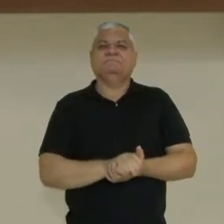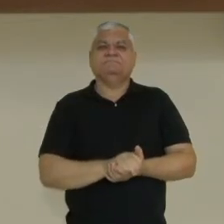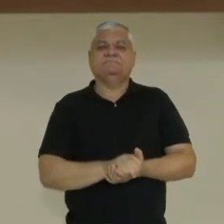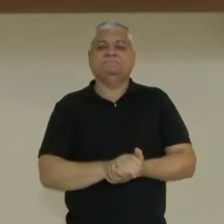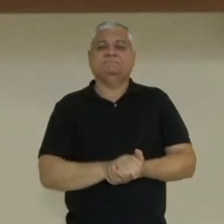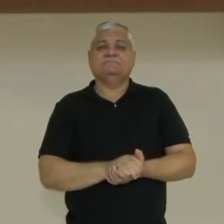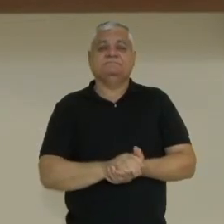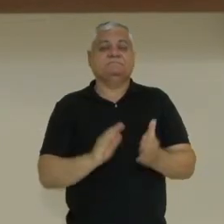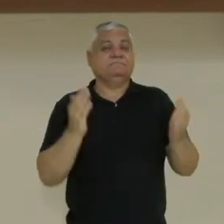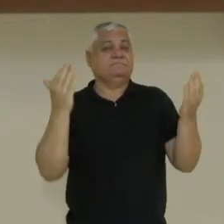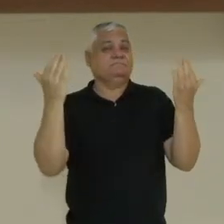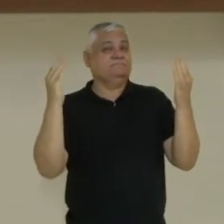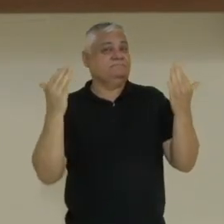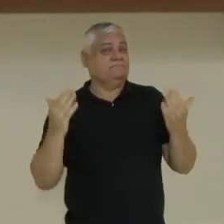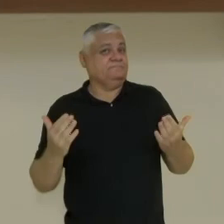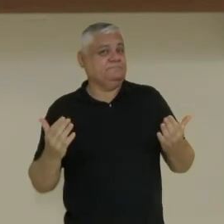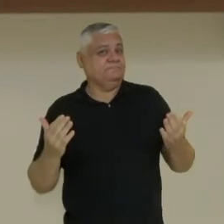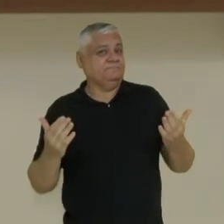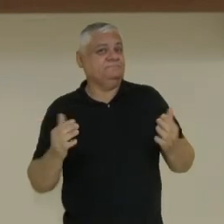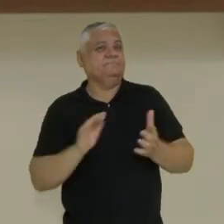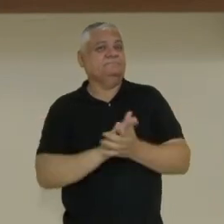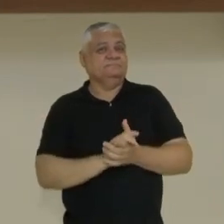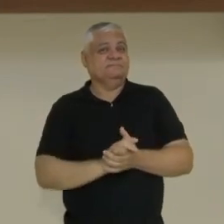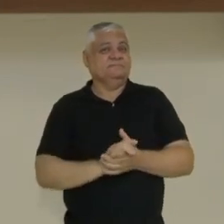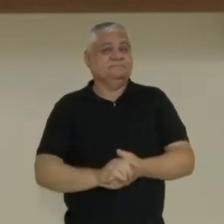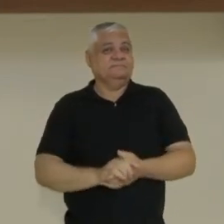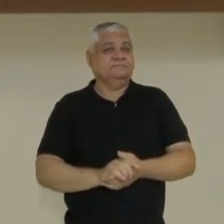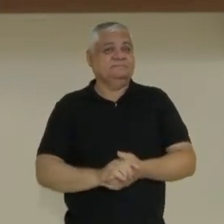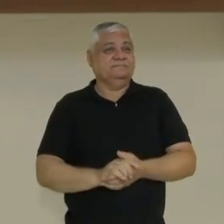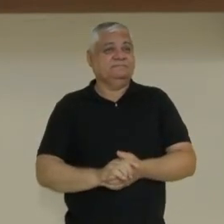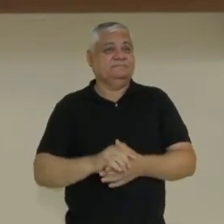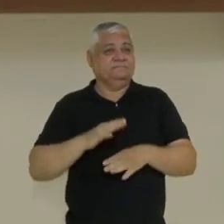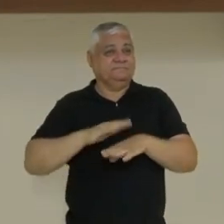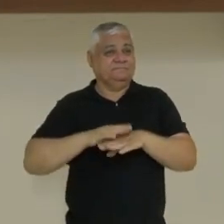Comparando com a outra carta, escrita por